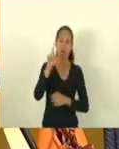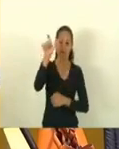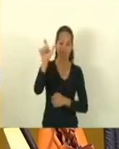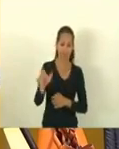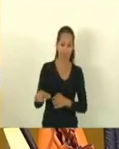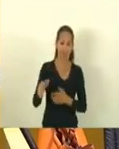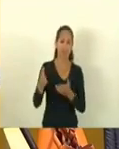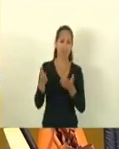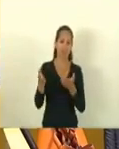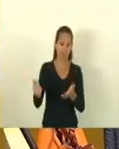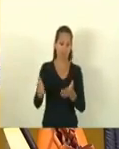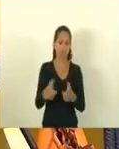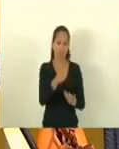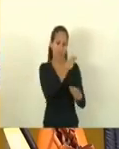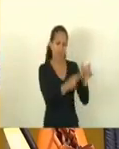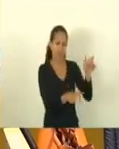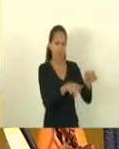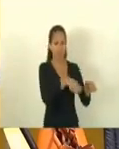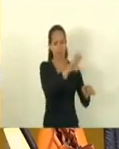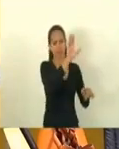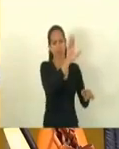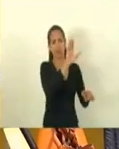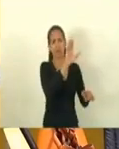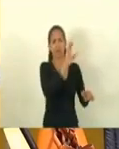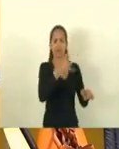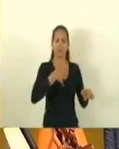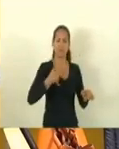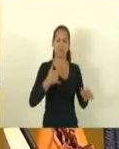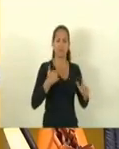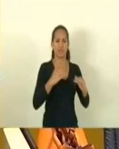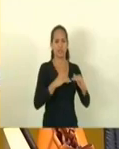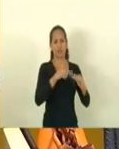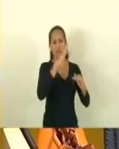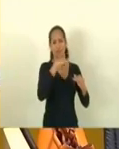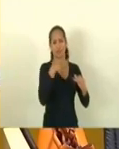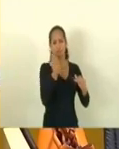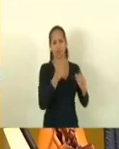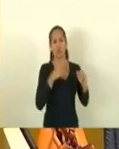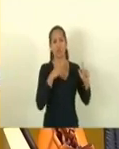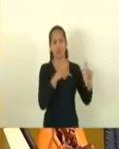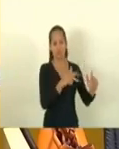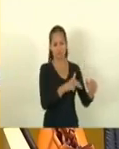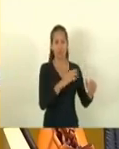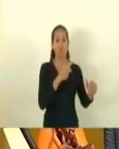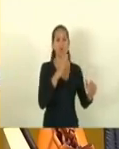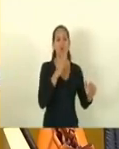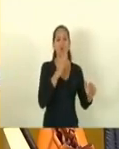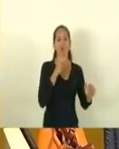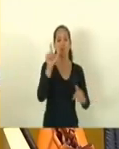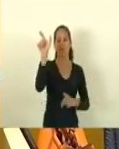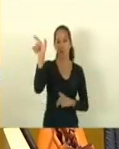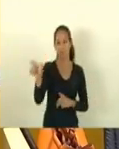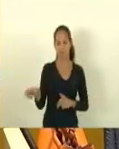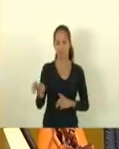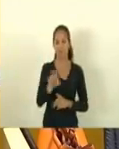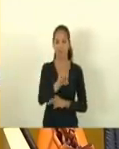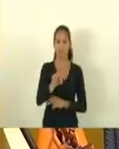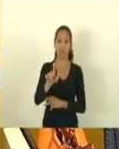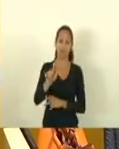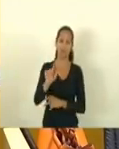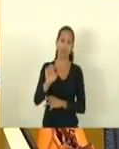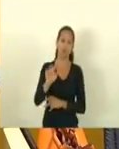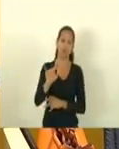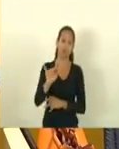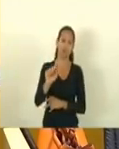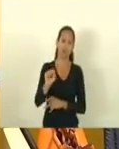tem, né, sobretudo aquelas pessoas mais assim, né, da nossa geração, que não tenha conhecido